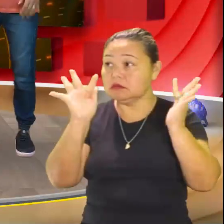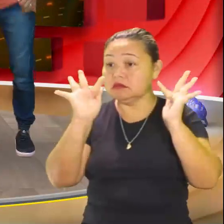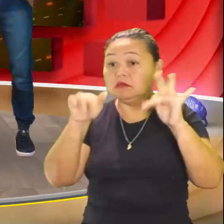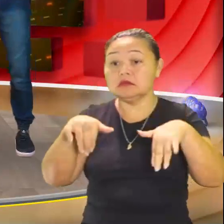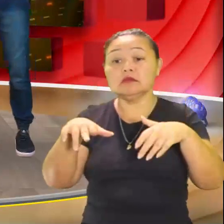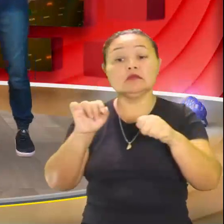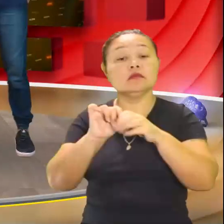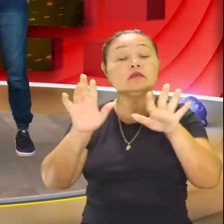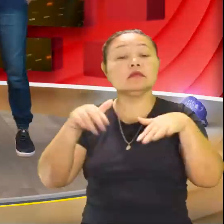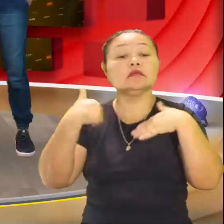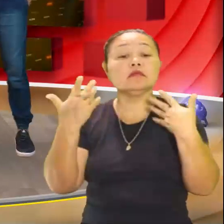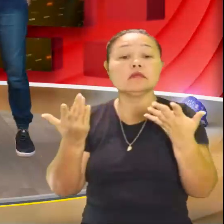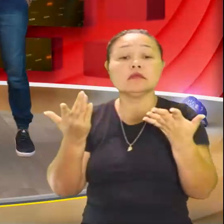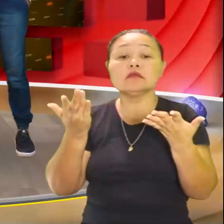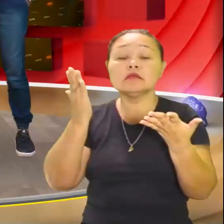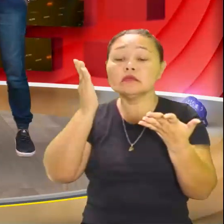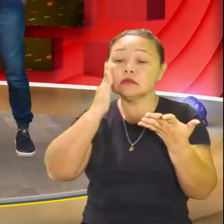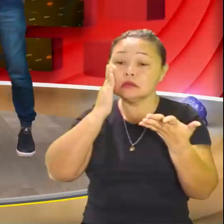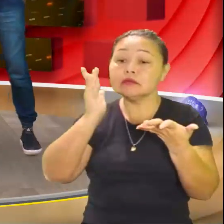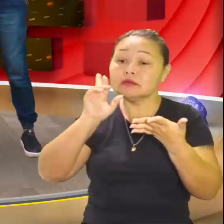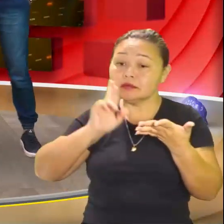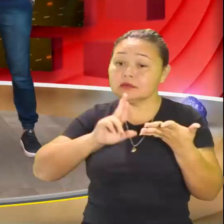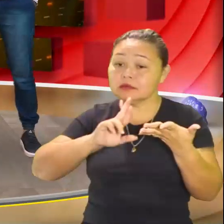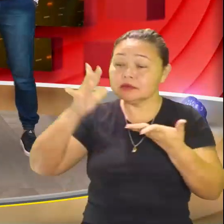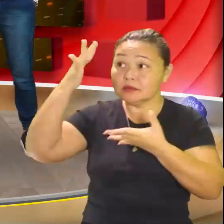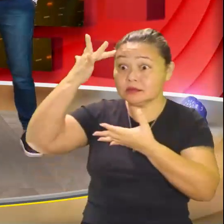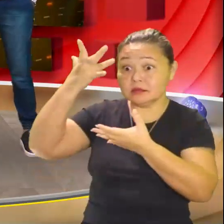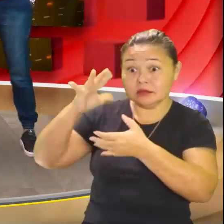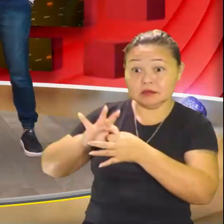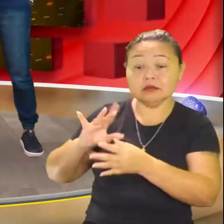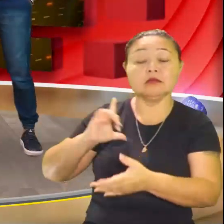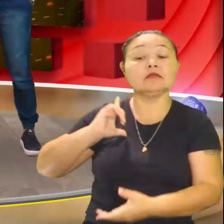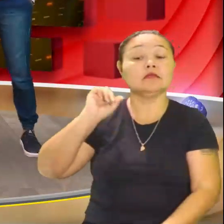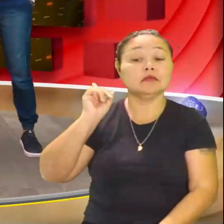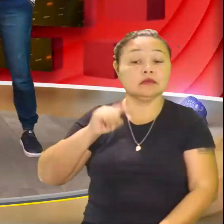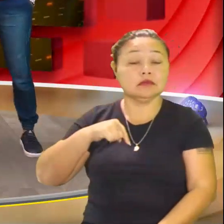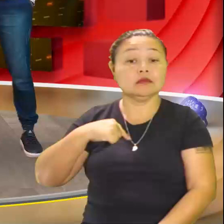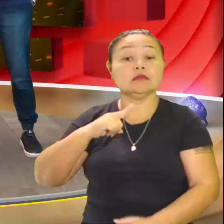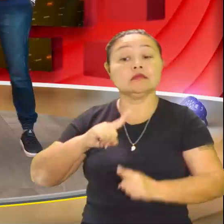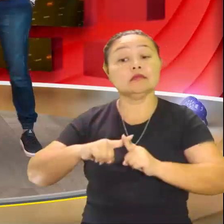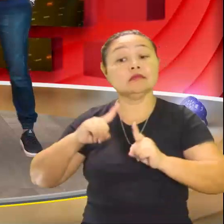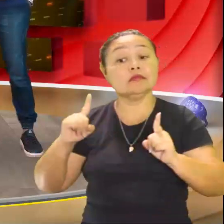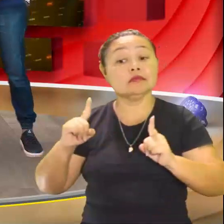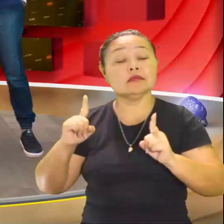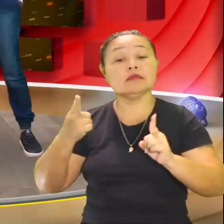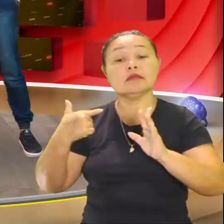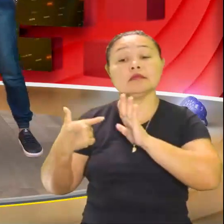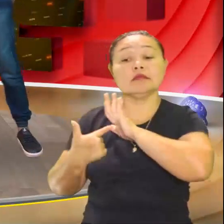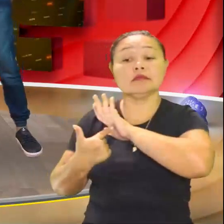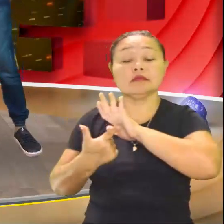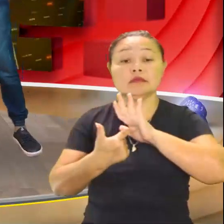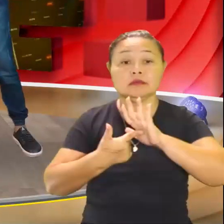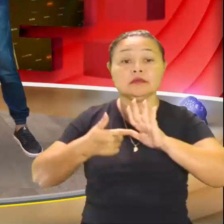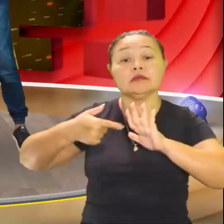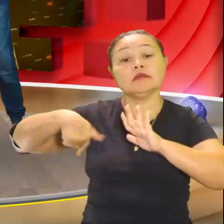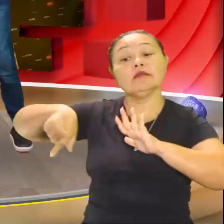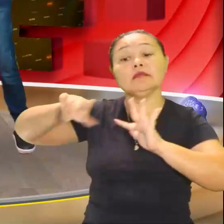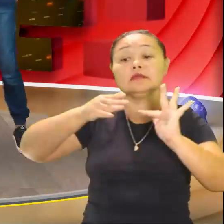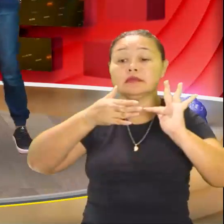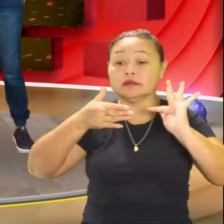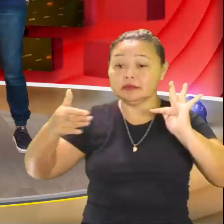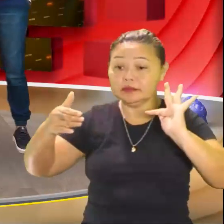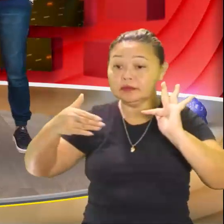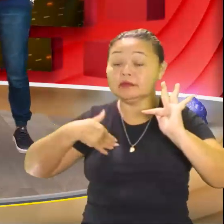mesmo. Pois é, né? Então, podemos resolver essa situação pelo raciocínio lógico? Com certeza. Mas a gente mostra aqui para vocês que pela